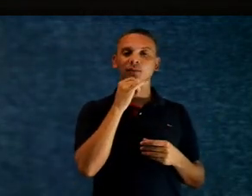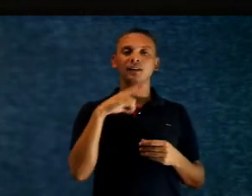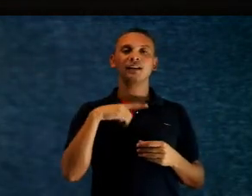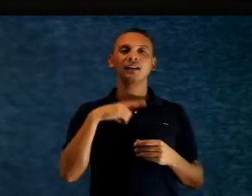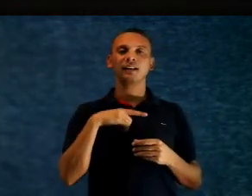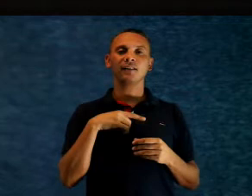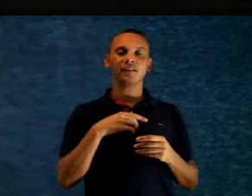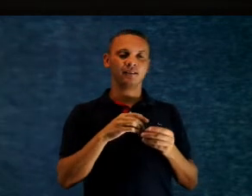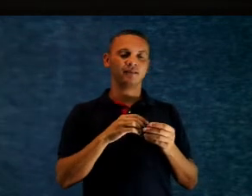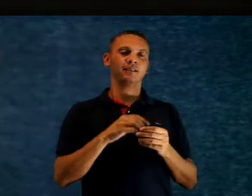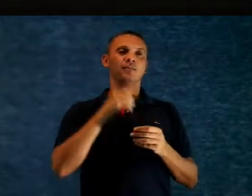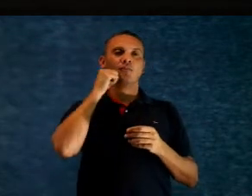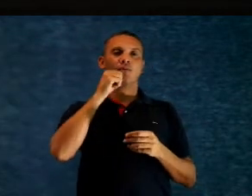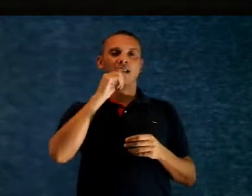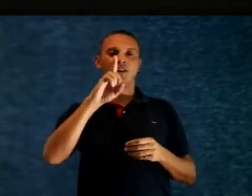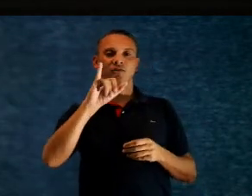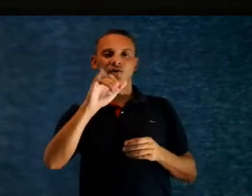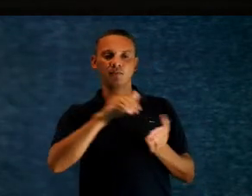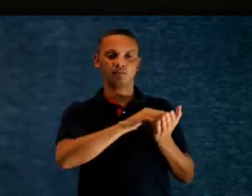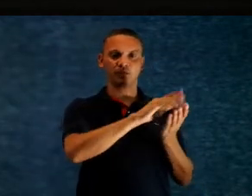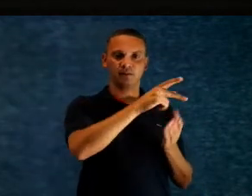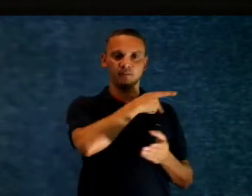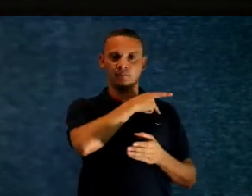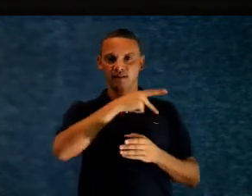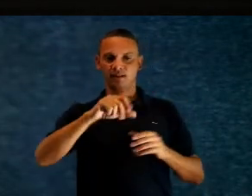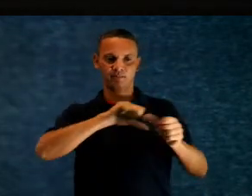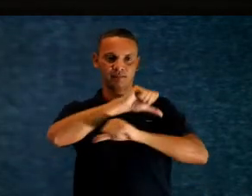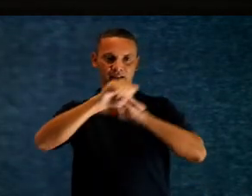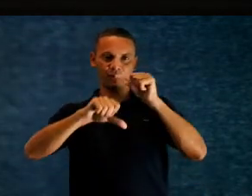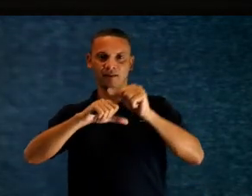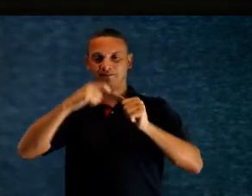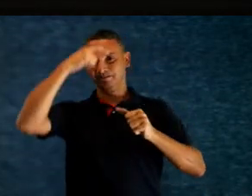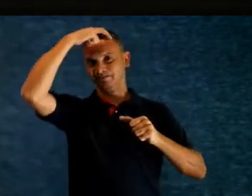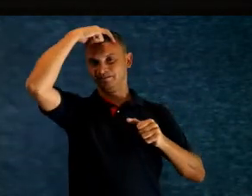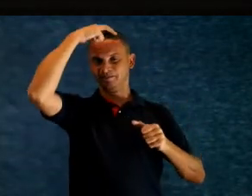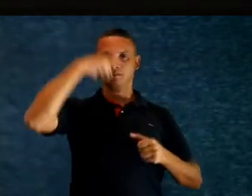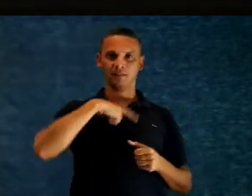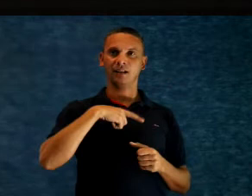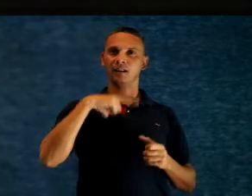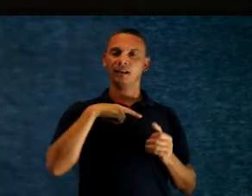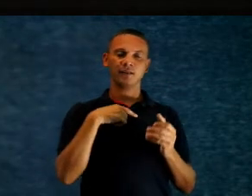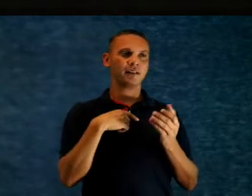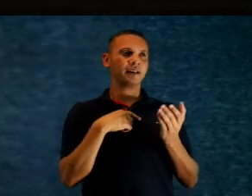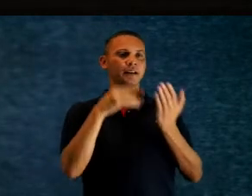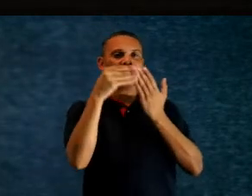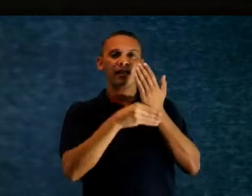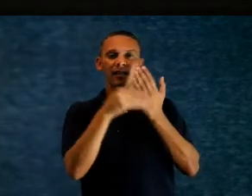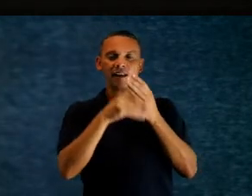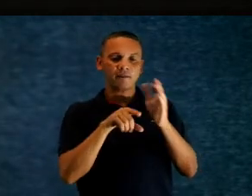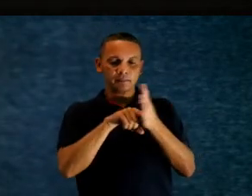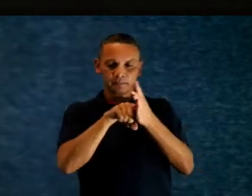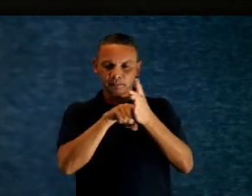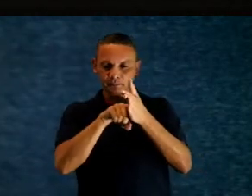papéis do meu avô, encontrei uma crônica do Drummond sobre o impeachment a que fora submetido Getúlio